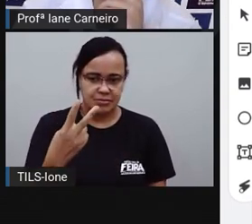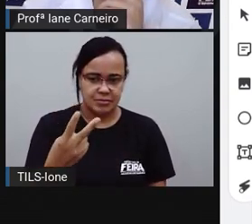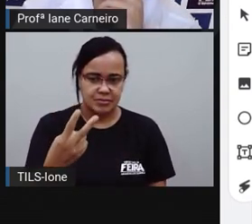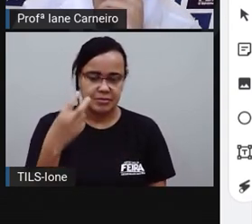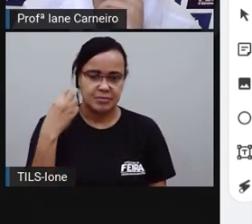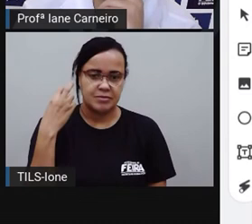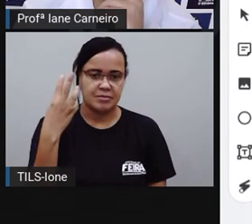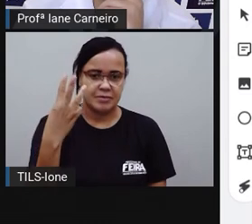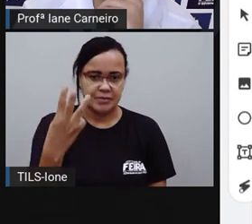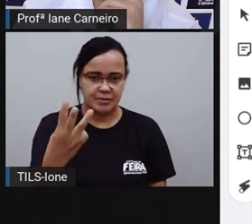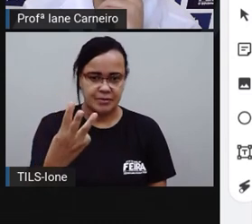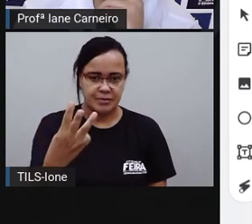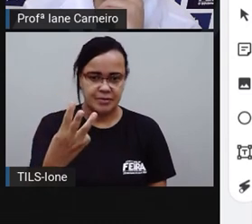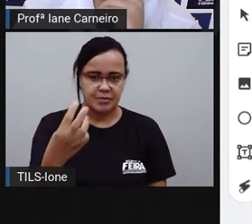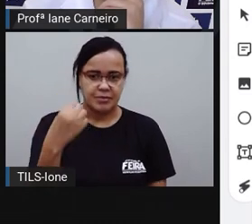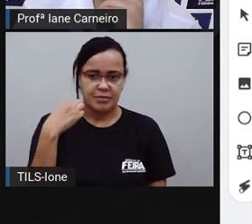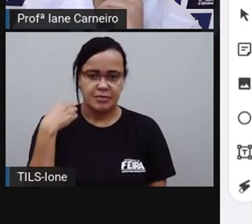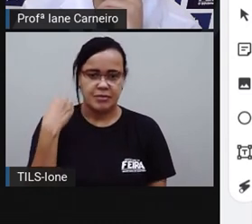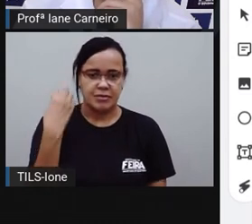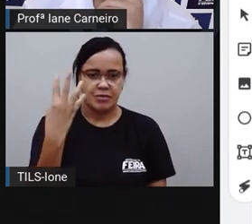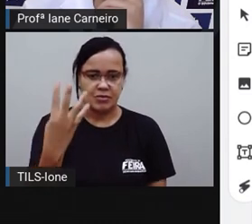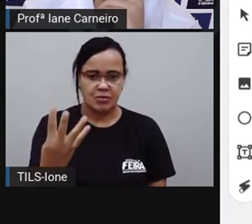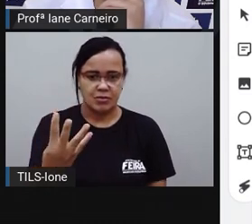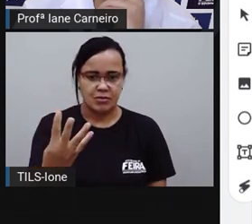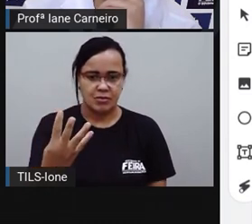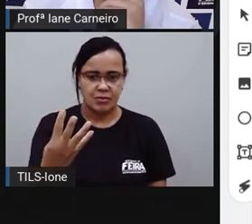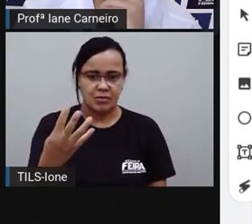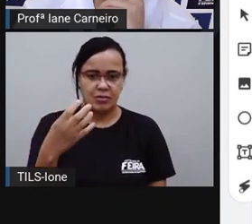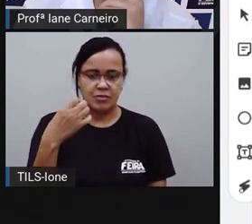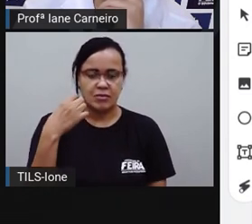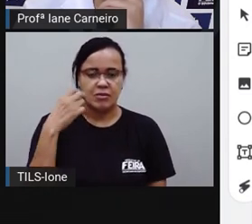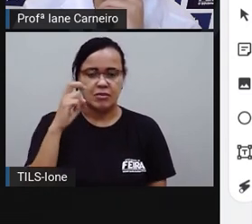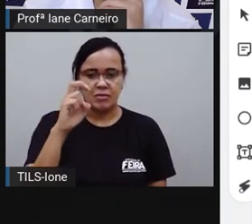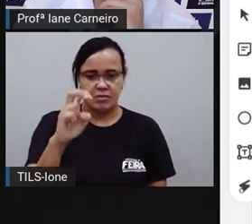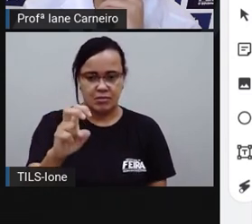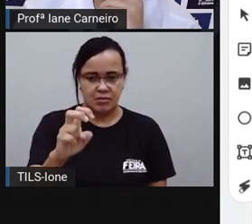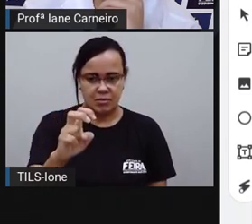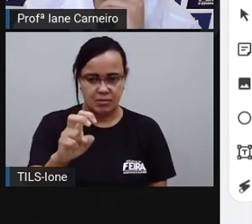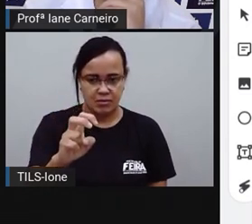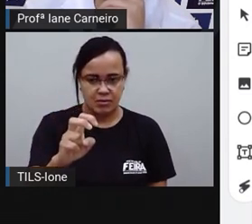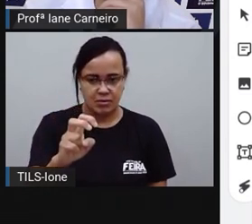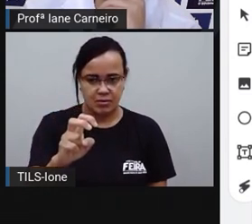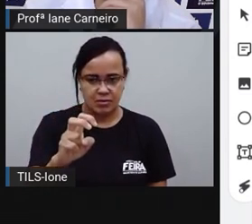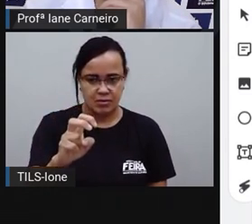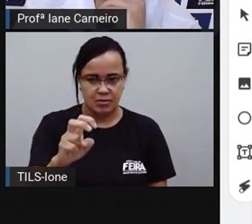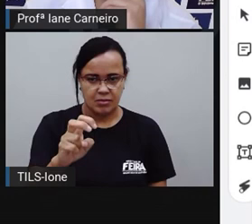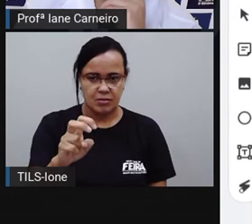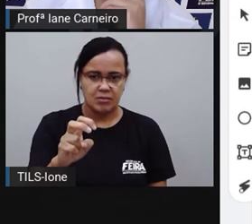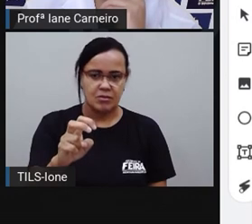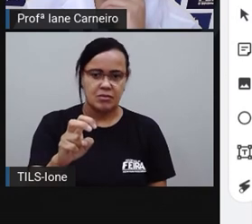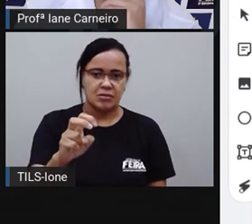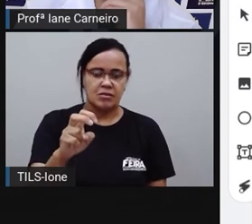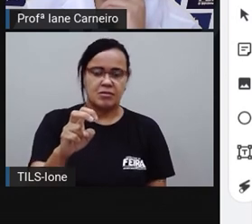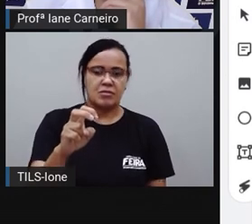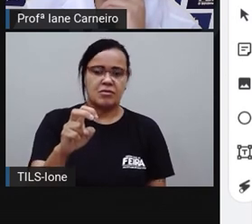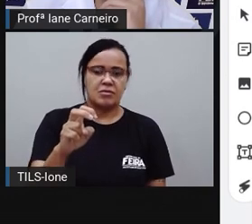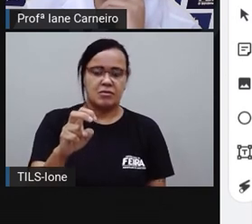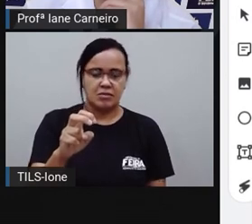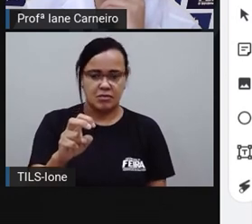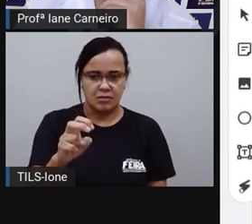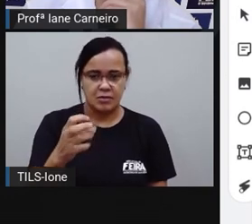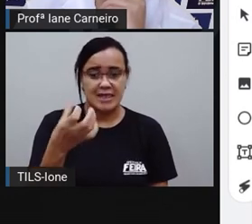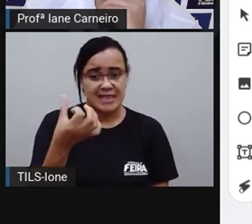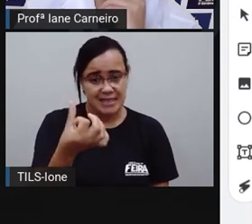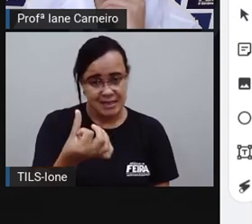dois, três, quatro, cinco, não foi cinco? Um, dois, três, quatro, cinco,